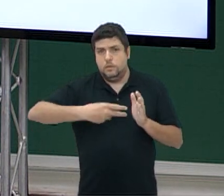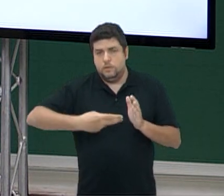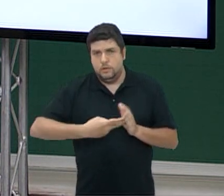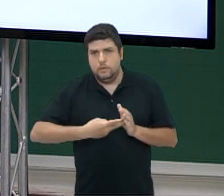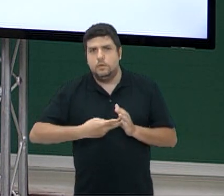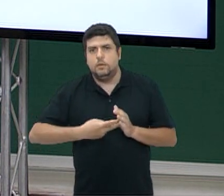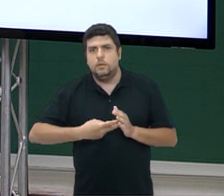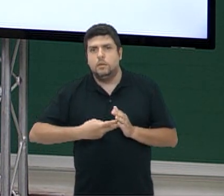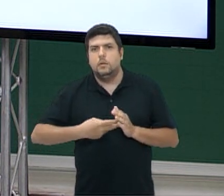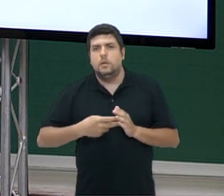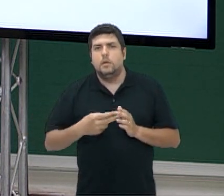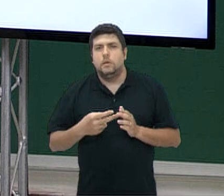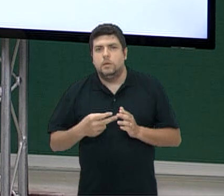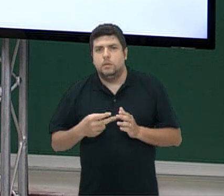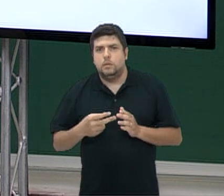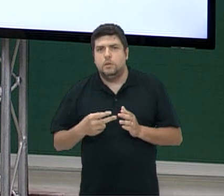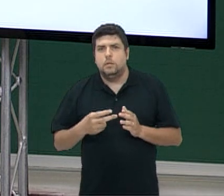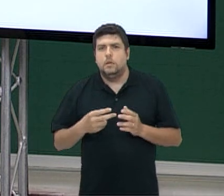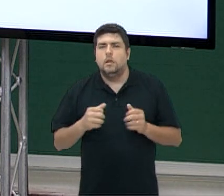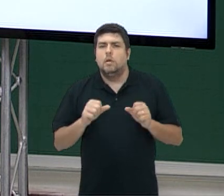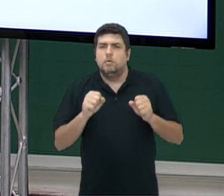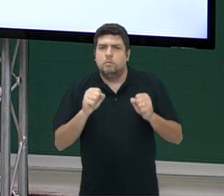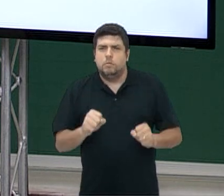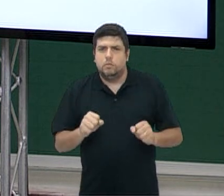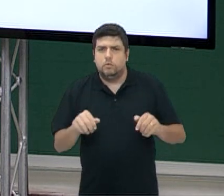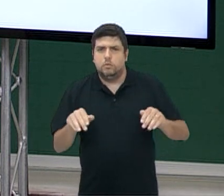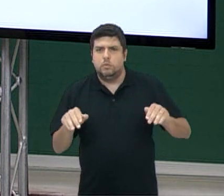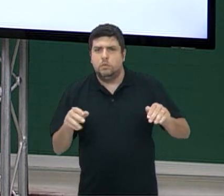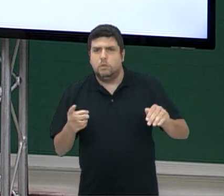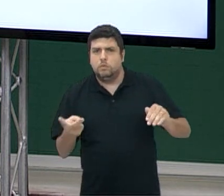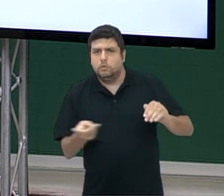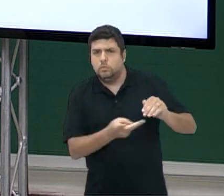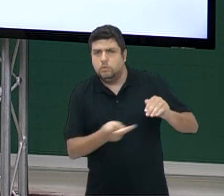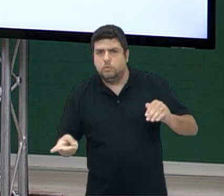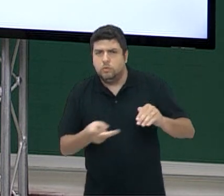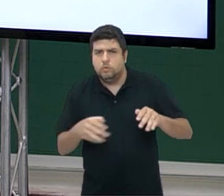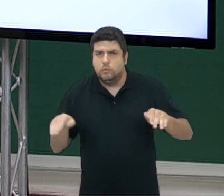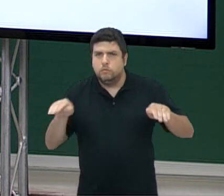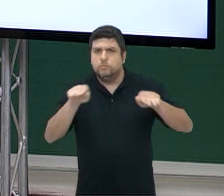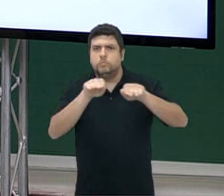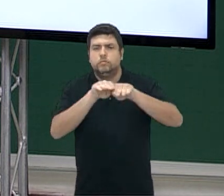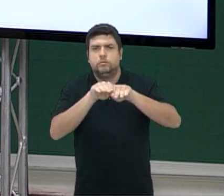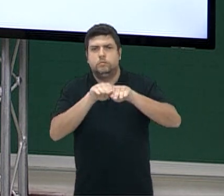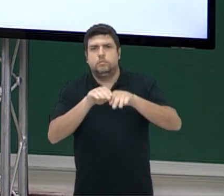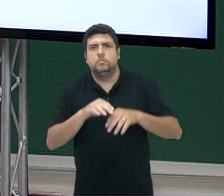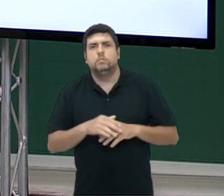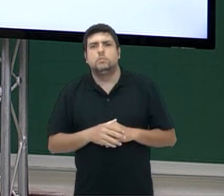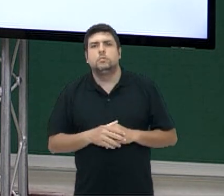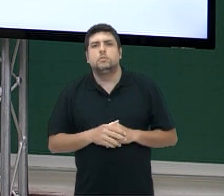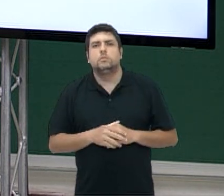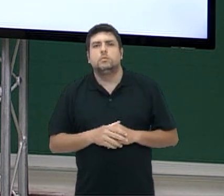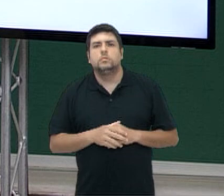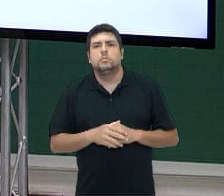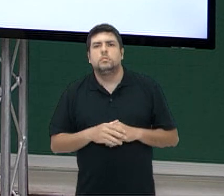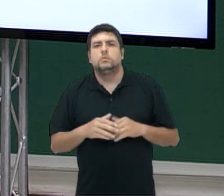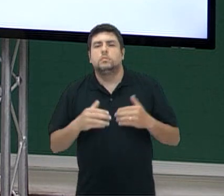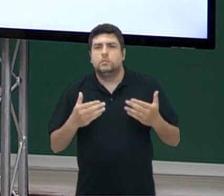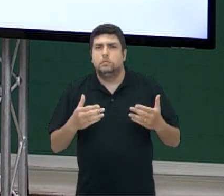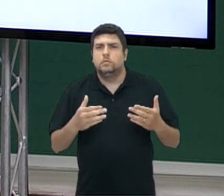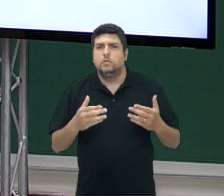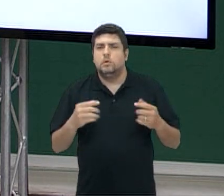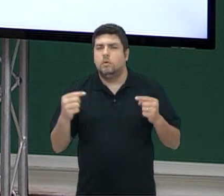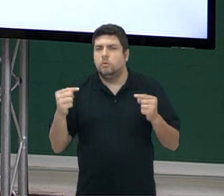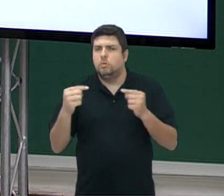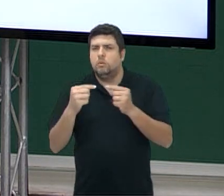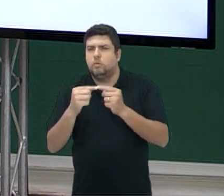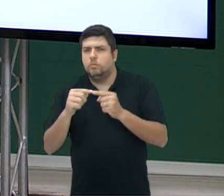duas grandezas aqui eu posso igualar, inclusive. E elas estão diretamente ligadas com as leis de Newton. Por